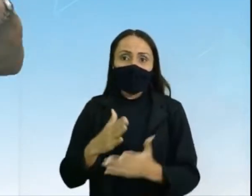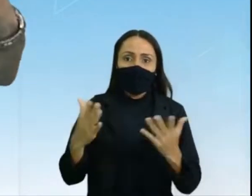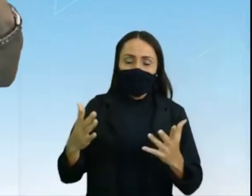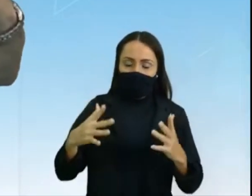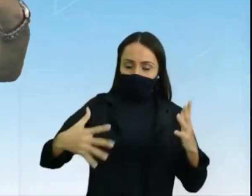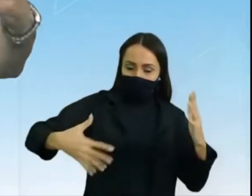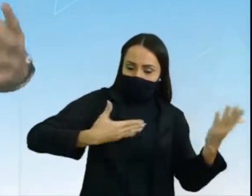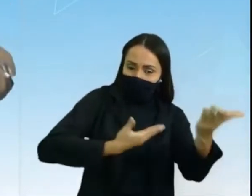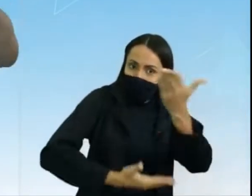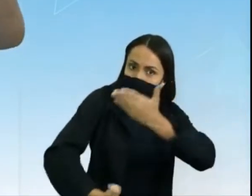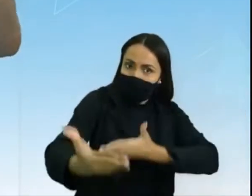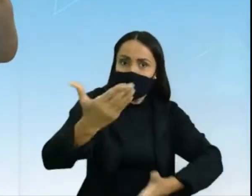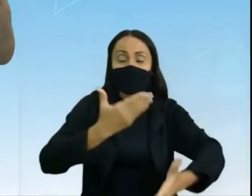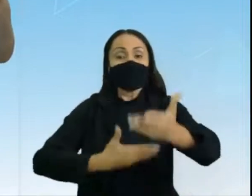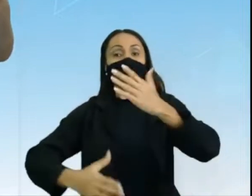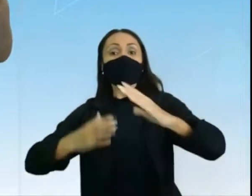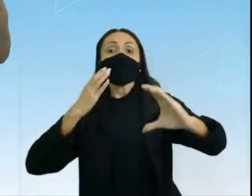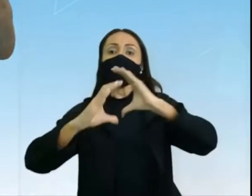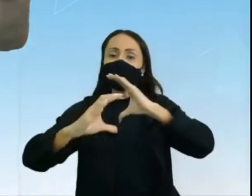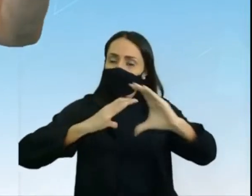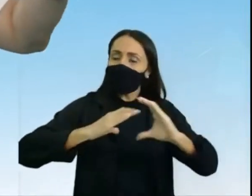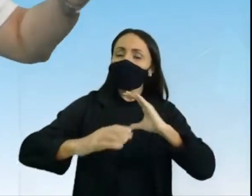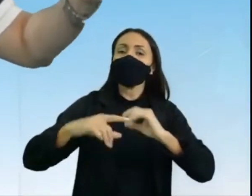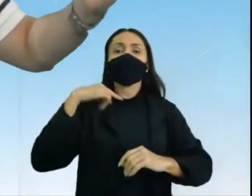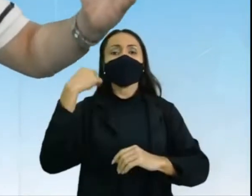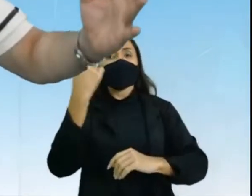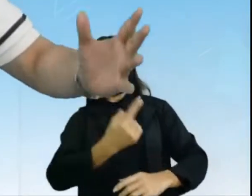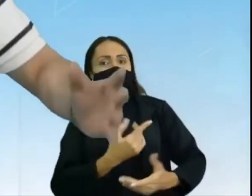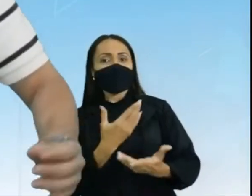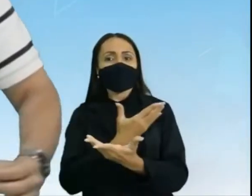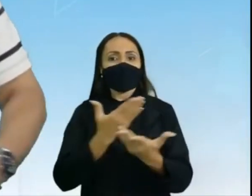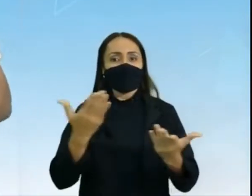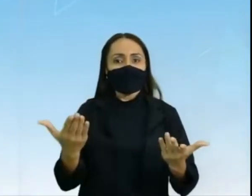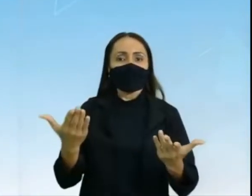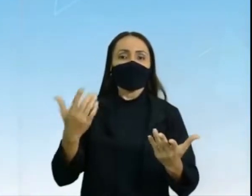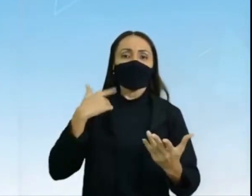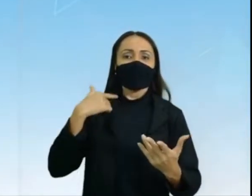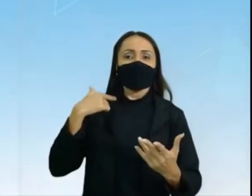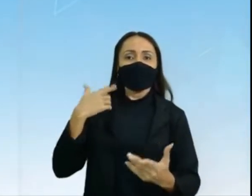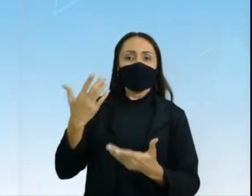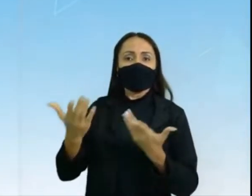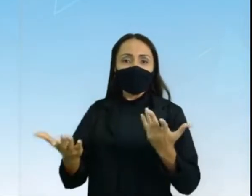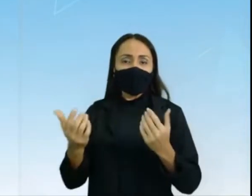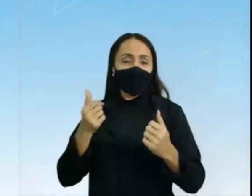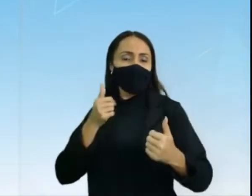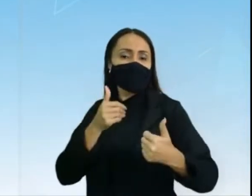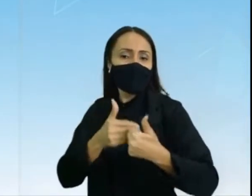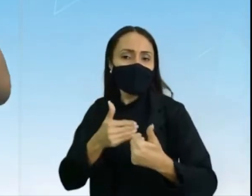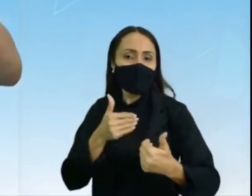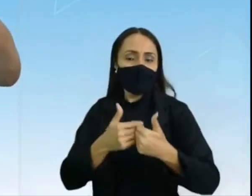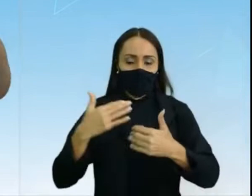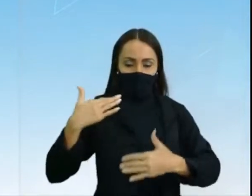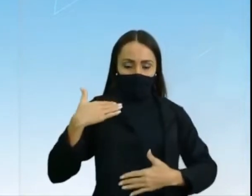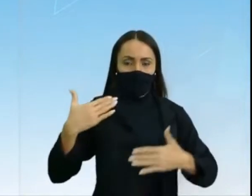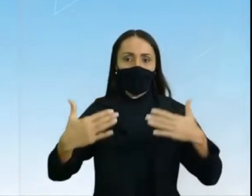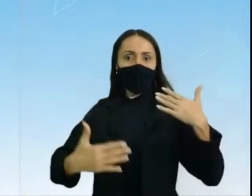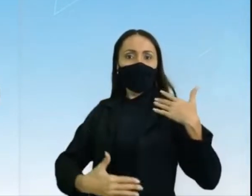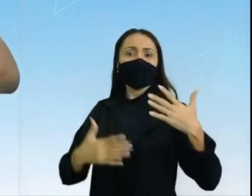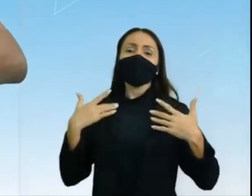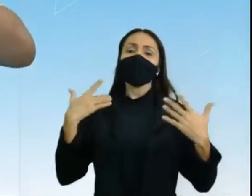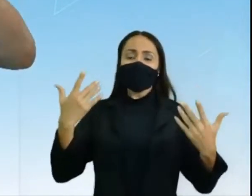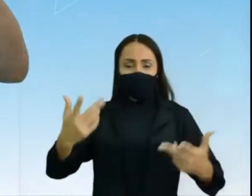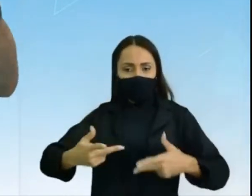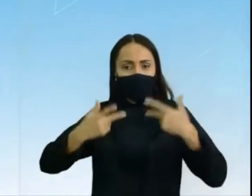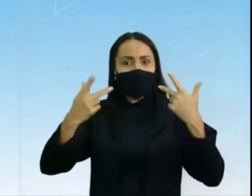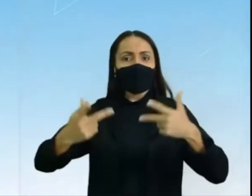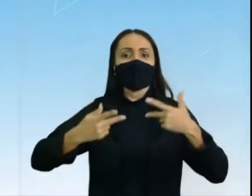essa relação da comunicação que nós temos, o tamanho da letra, a fonte, a aproximação do corpo, tudo isso fala,